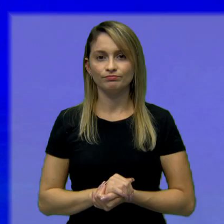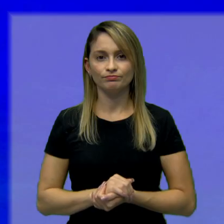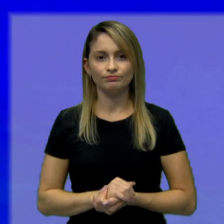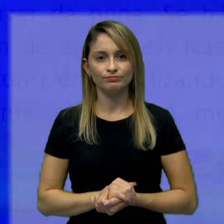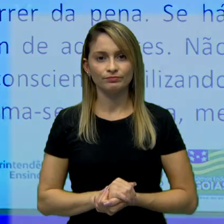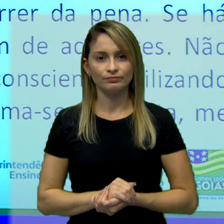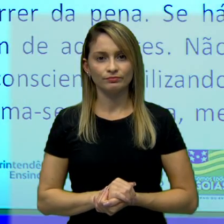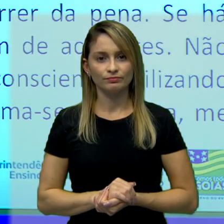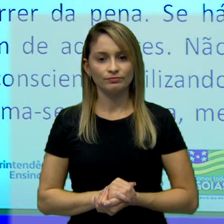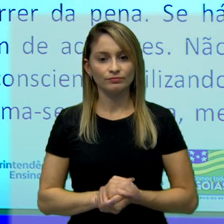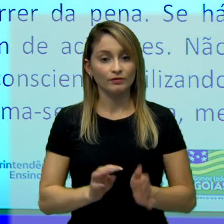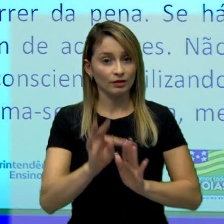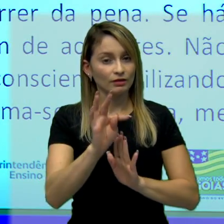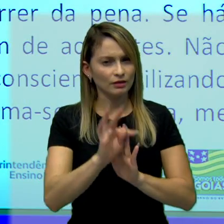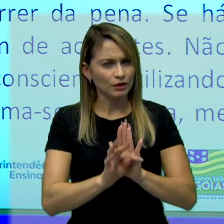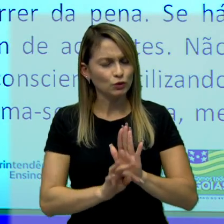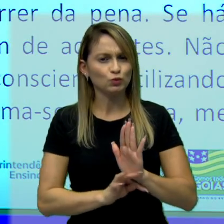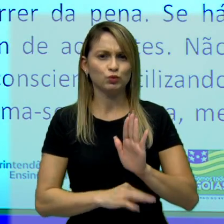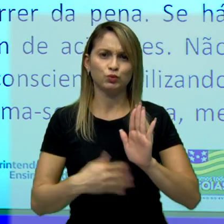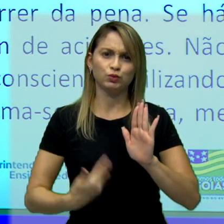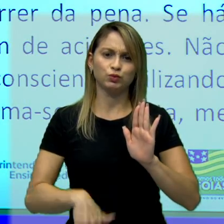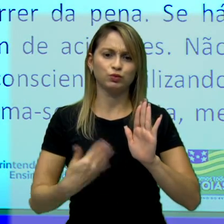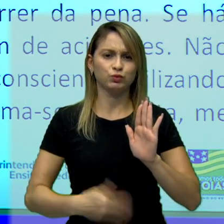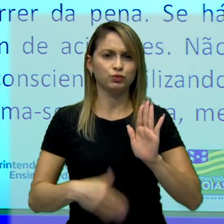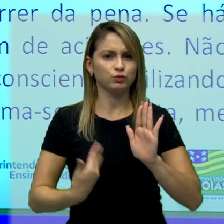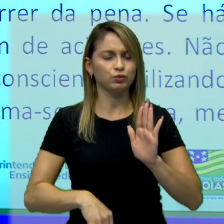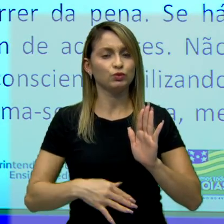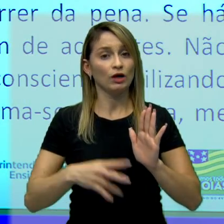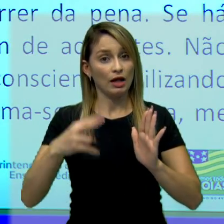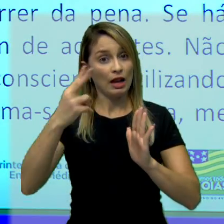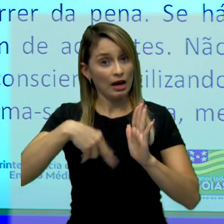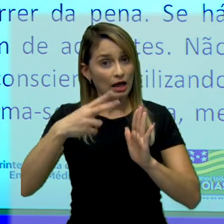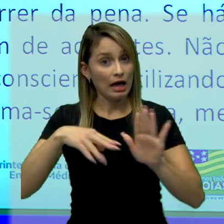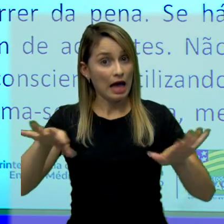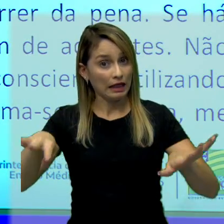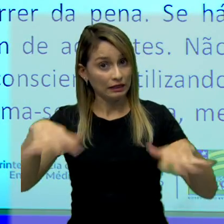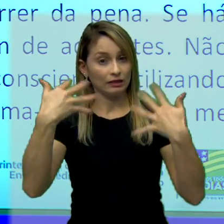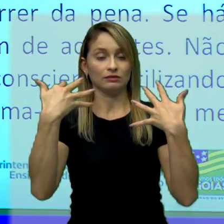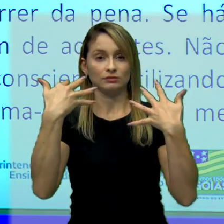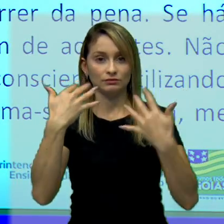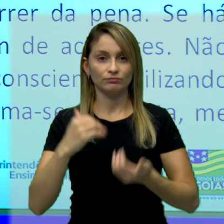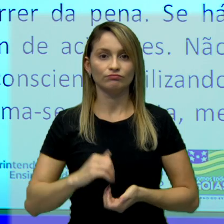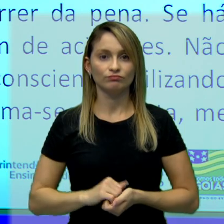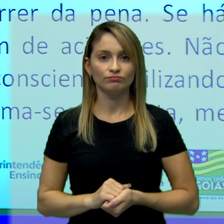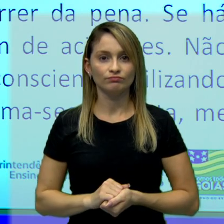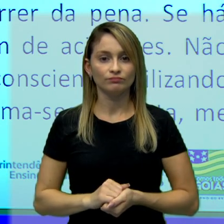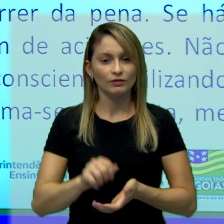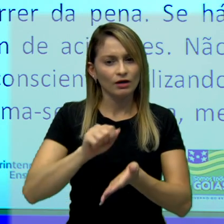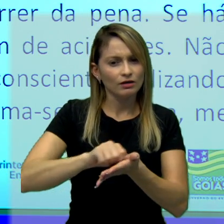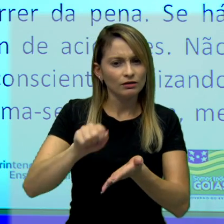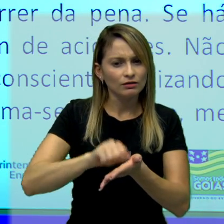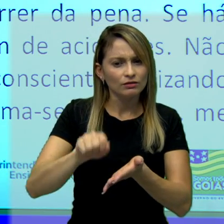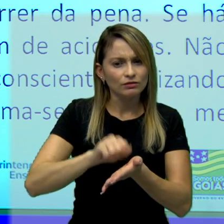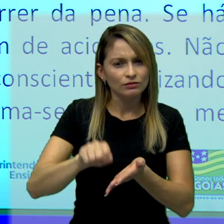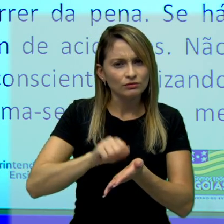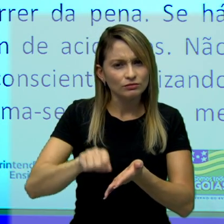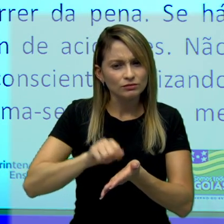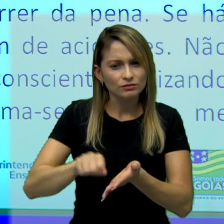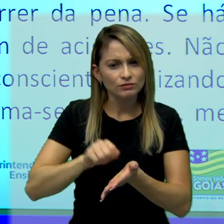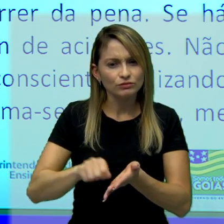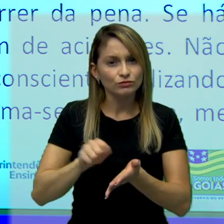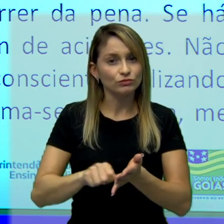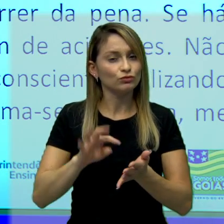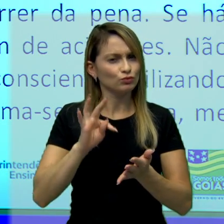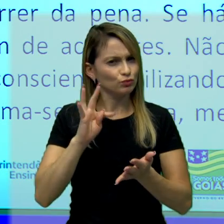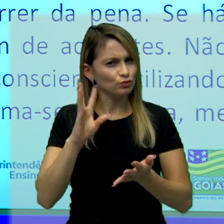comigo o texto um pouquinho maior. Vamos acompanhar a leitura com bastante atenção. Pega o seu caderno, vai fazendo